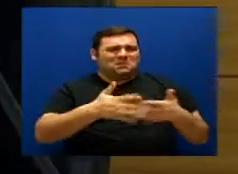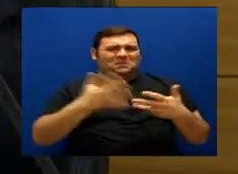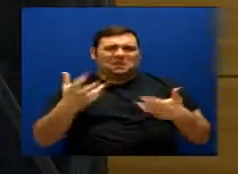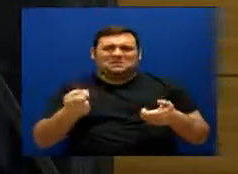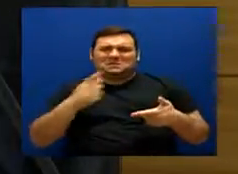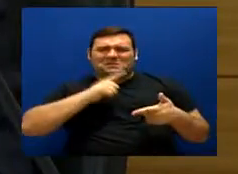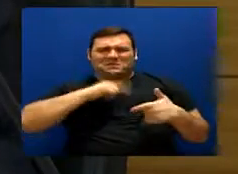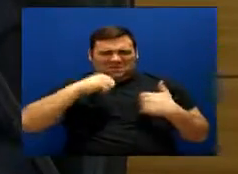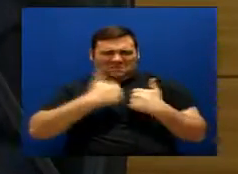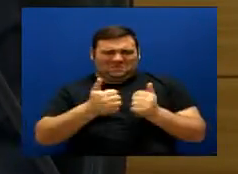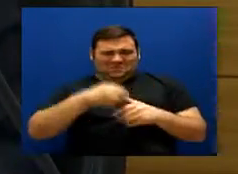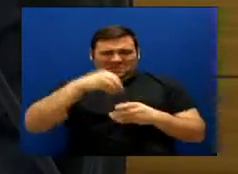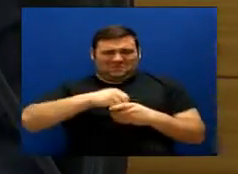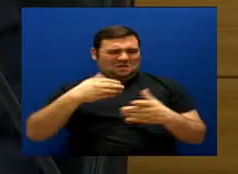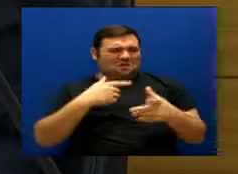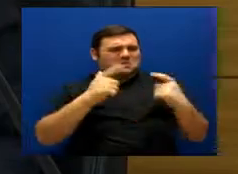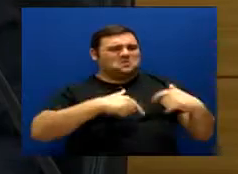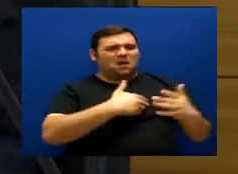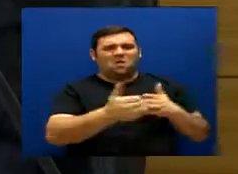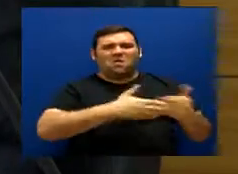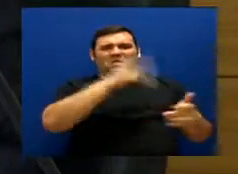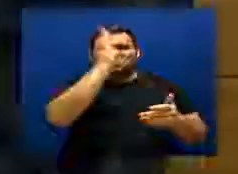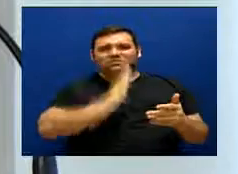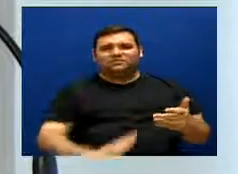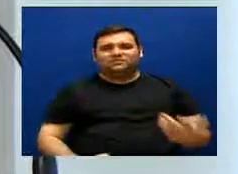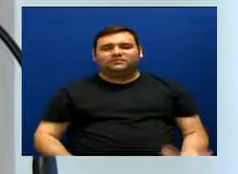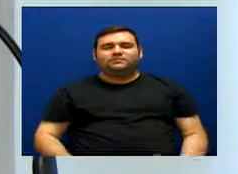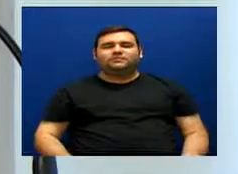que isso aconteça em qualquer local do nosso país.